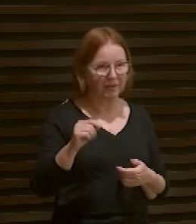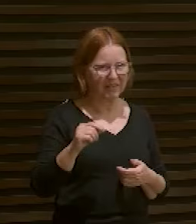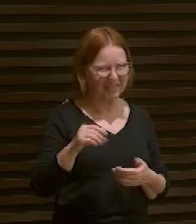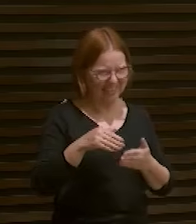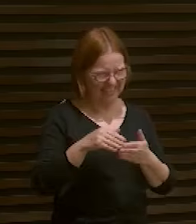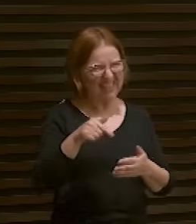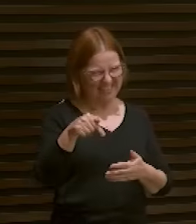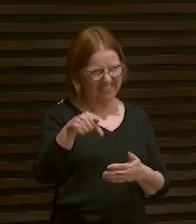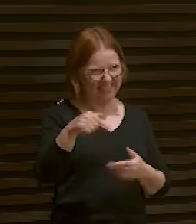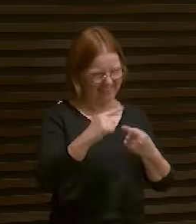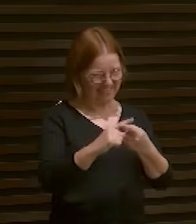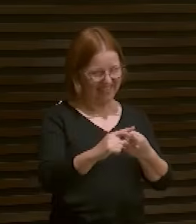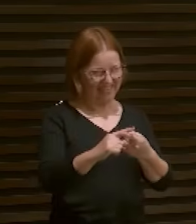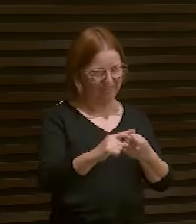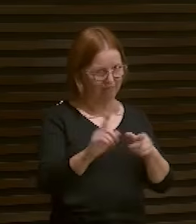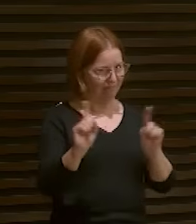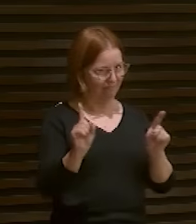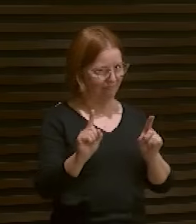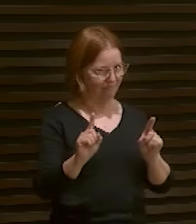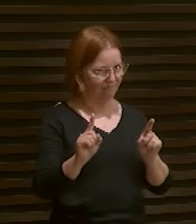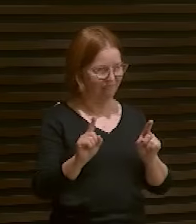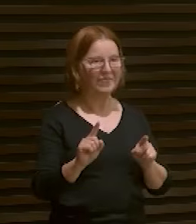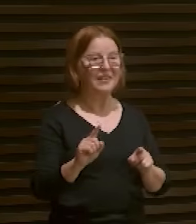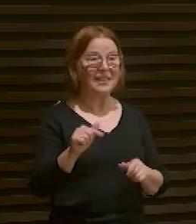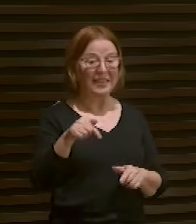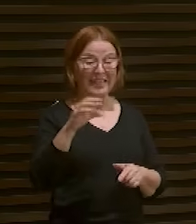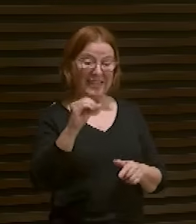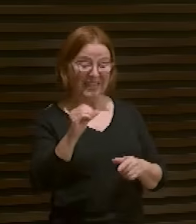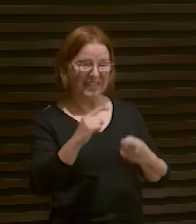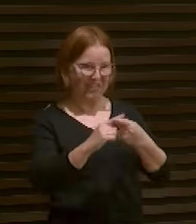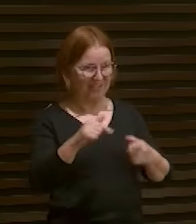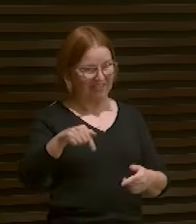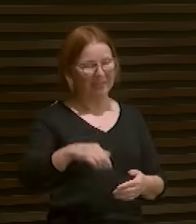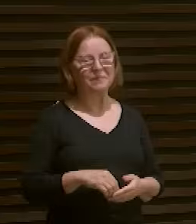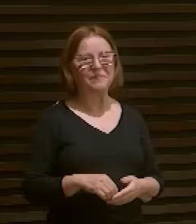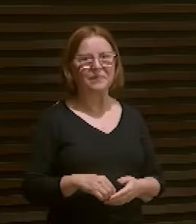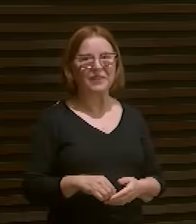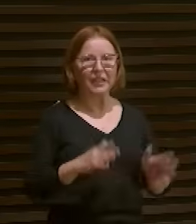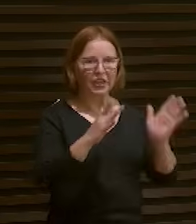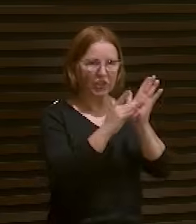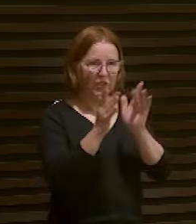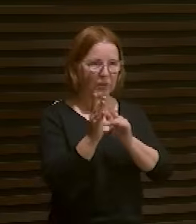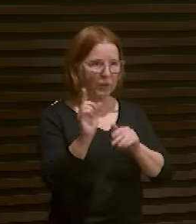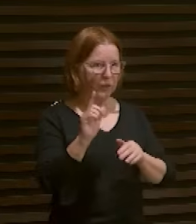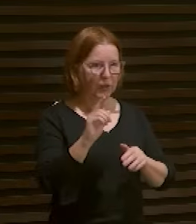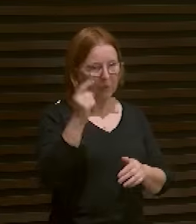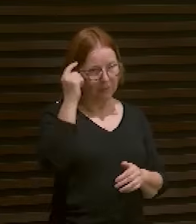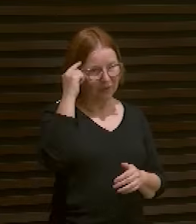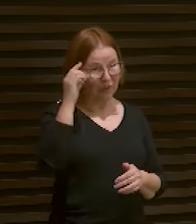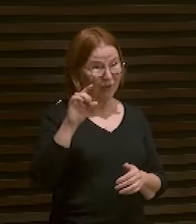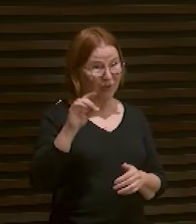né? 70 vezes 7. E quando Jesus diz isso, ele não está pensando só na nossa alma, meu